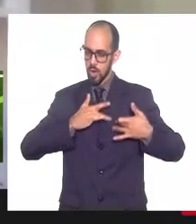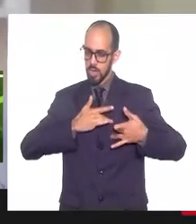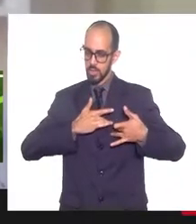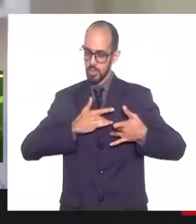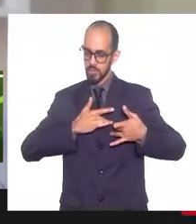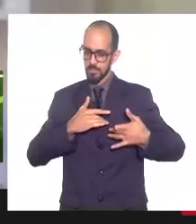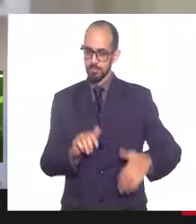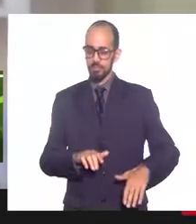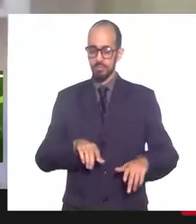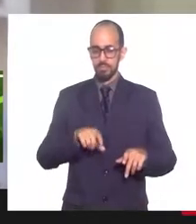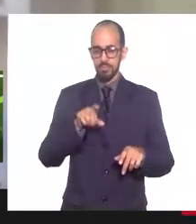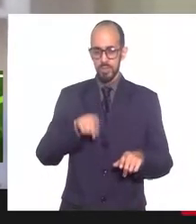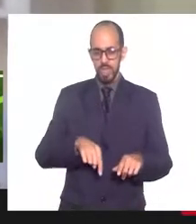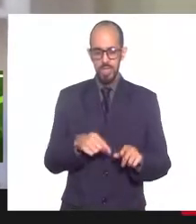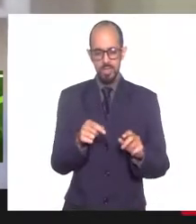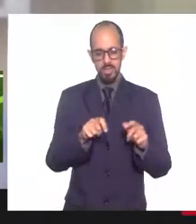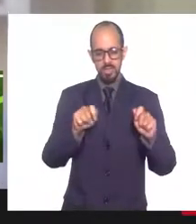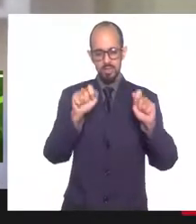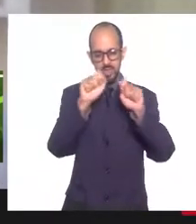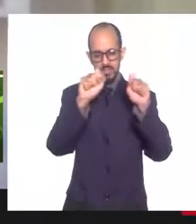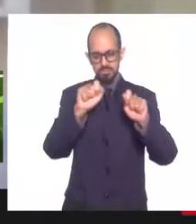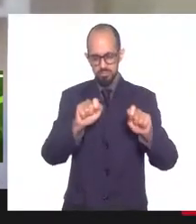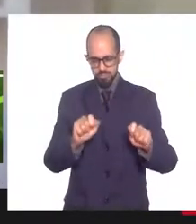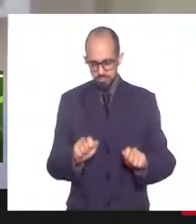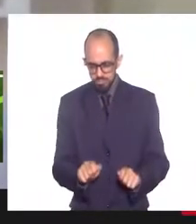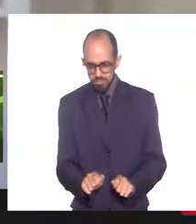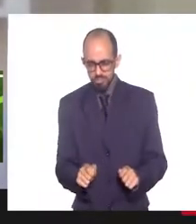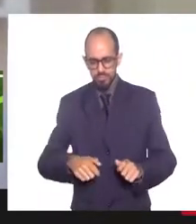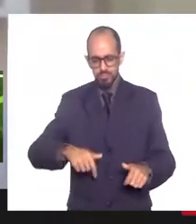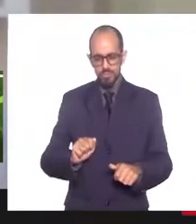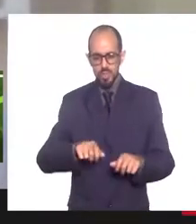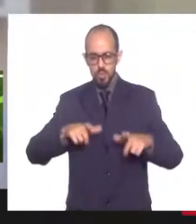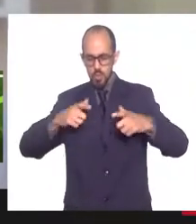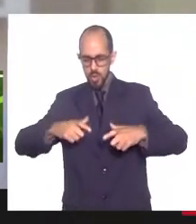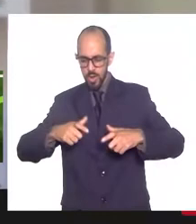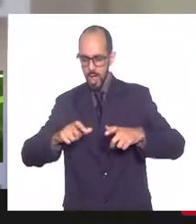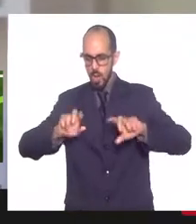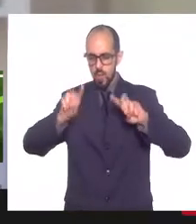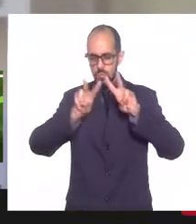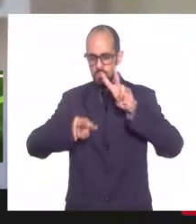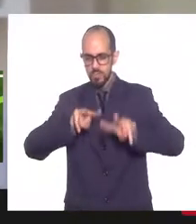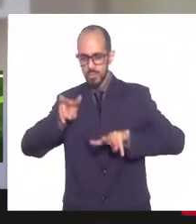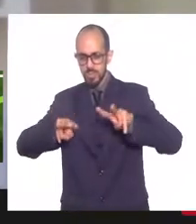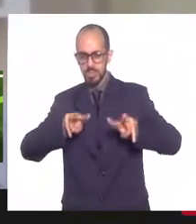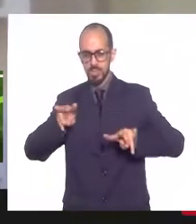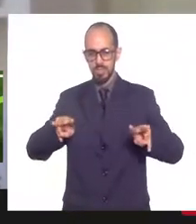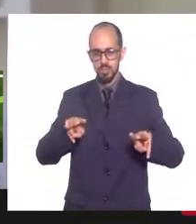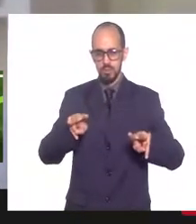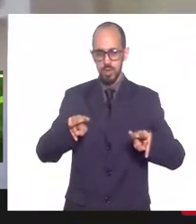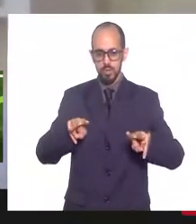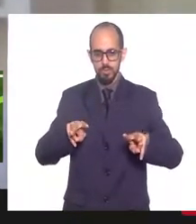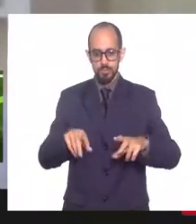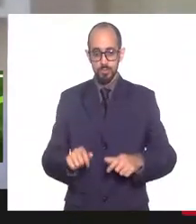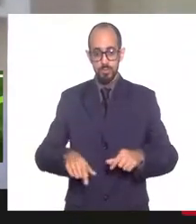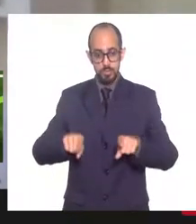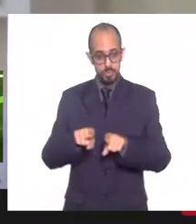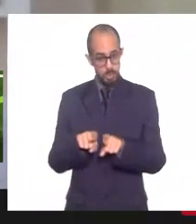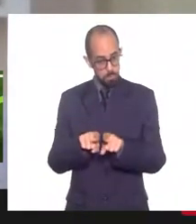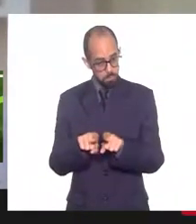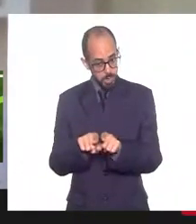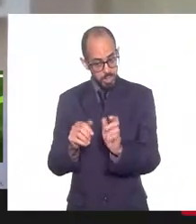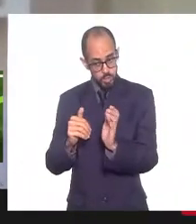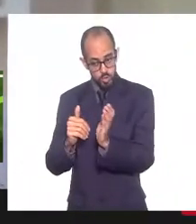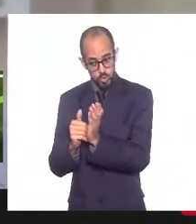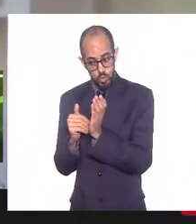esculpiram os entalhes com seu Oxê em espaços visíveis a alguns observadores e ocultos